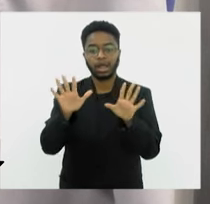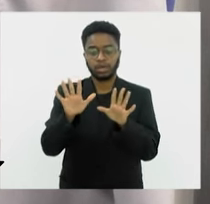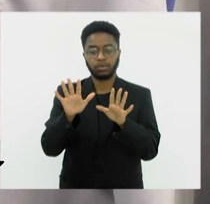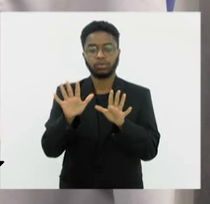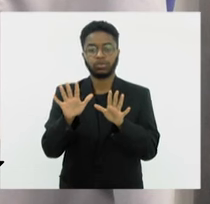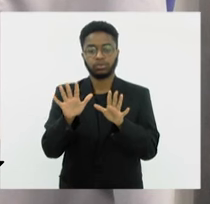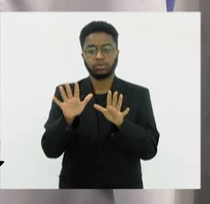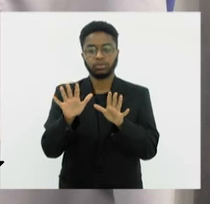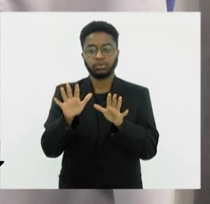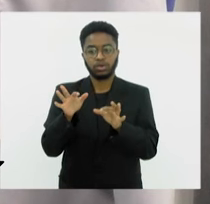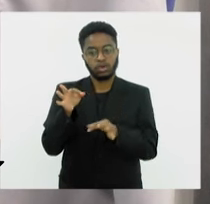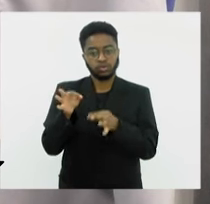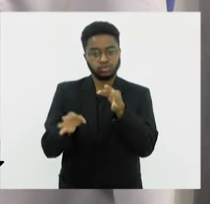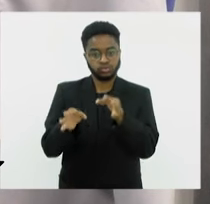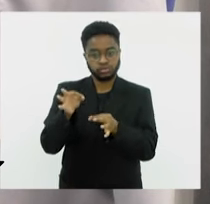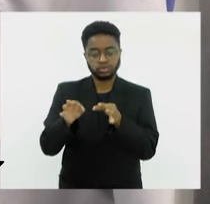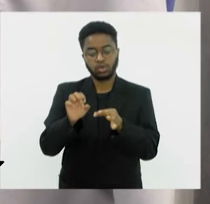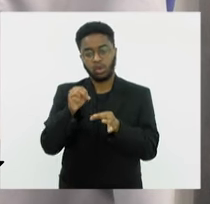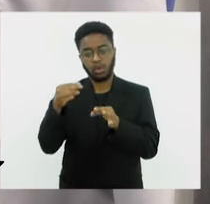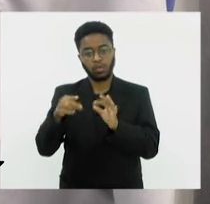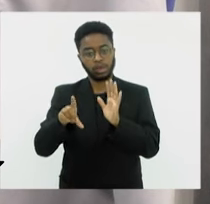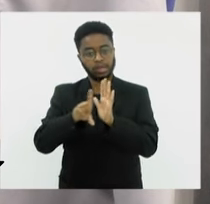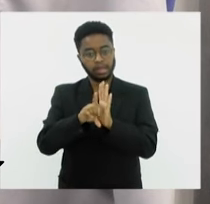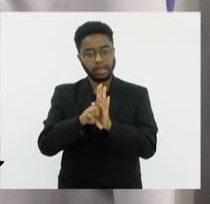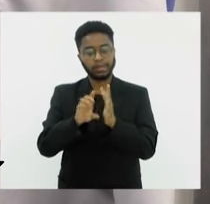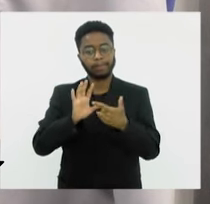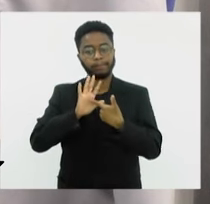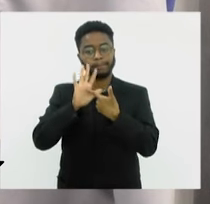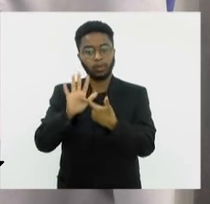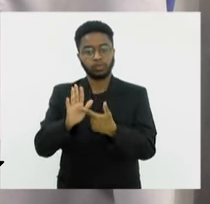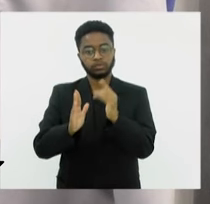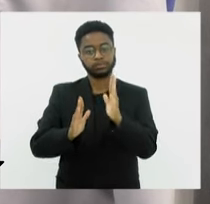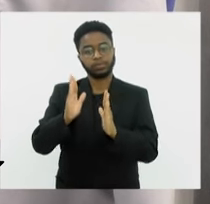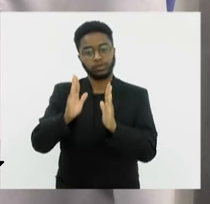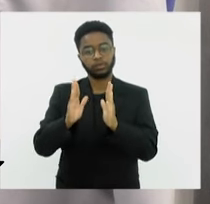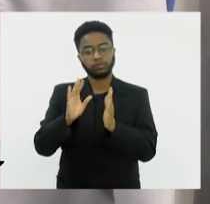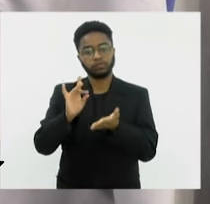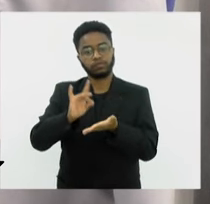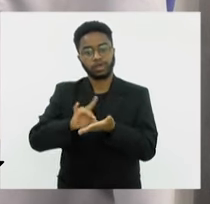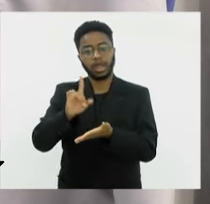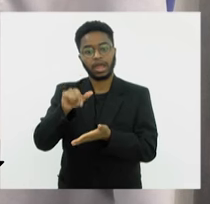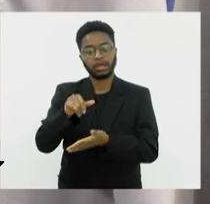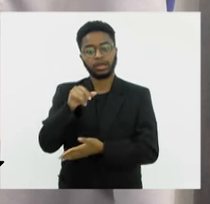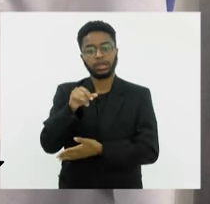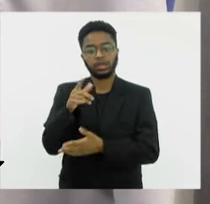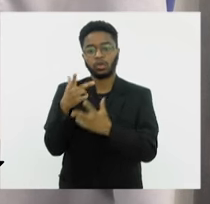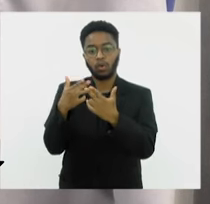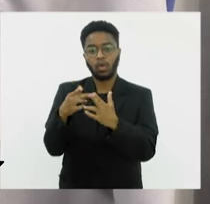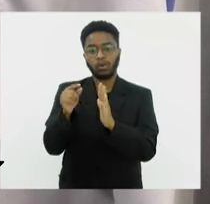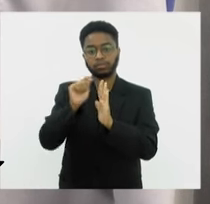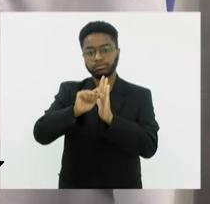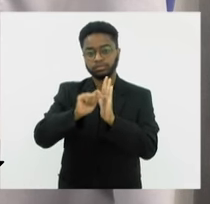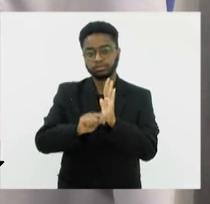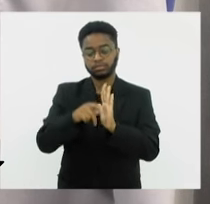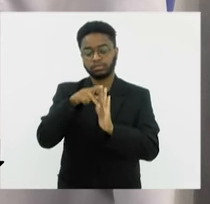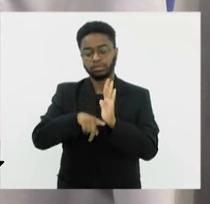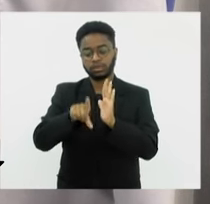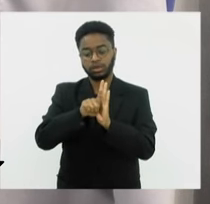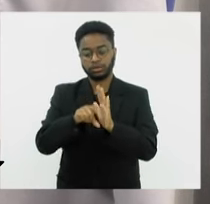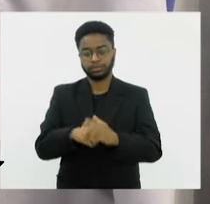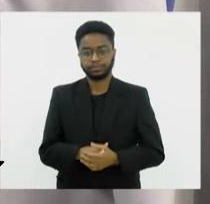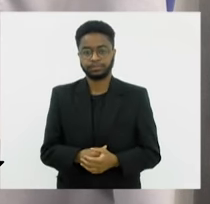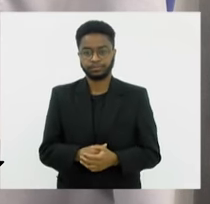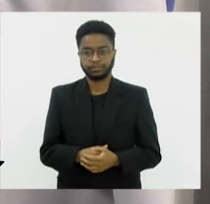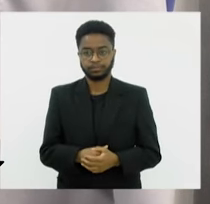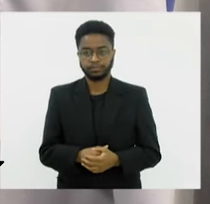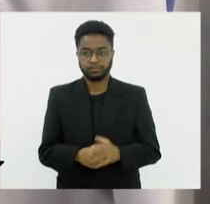uma sentença judicial ou de uma lei que declare esse período como foi a forma mencionada pela autora do projeto. Deputado Carlos